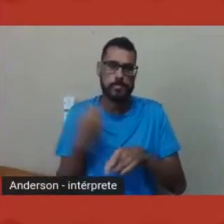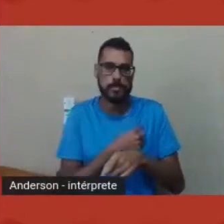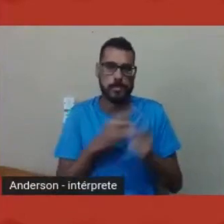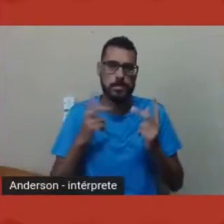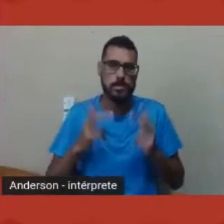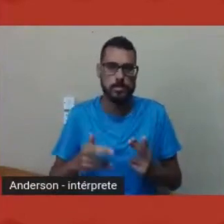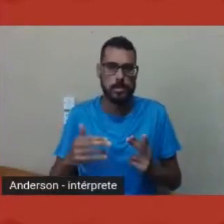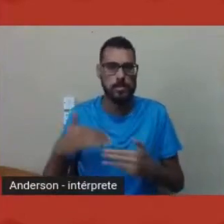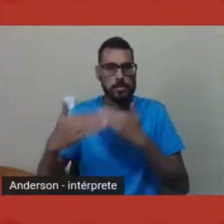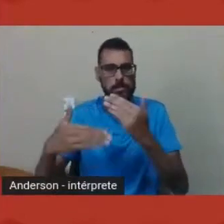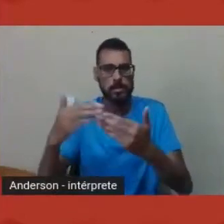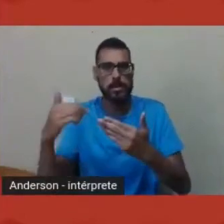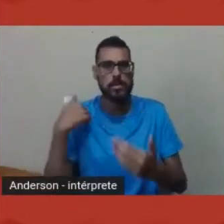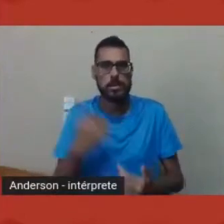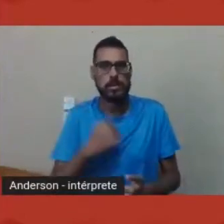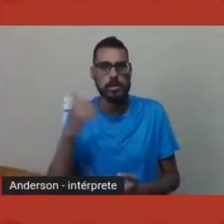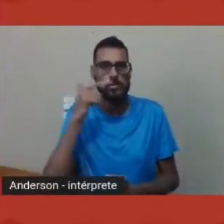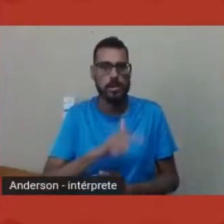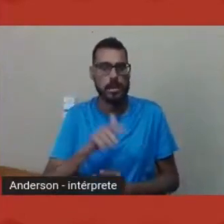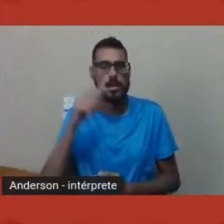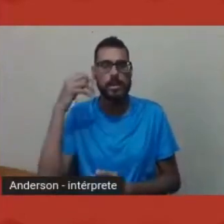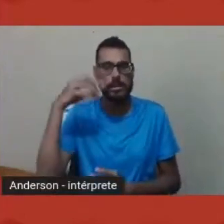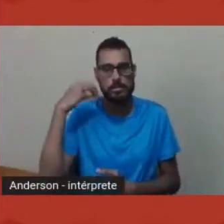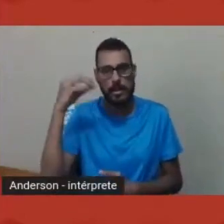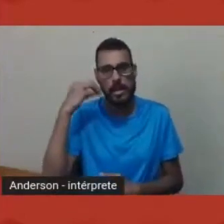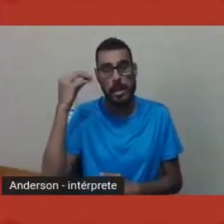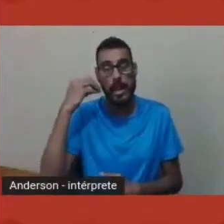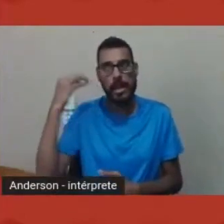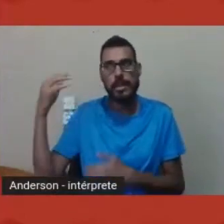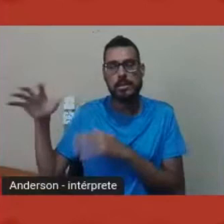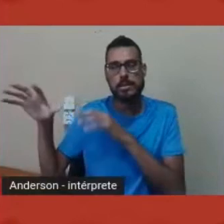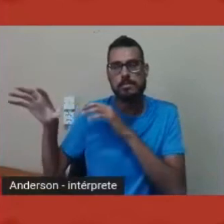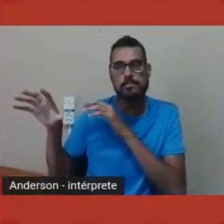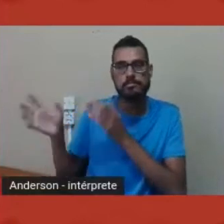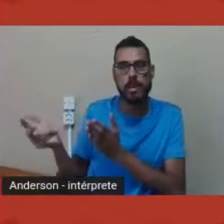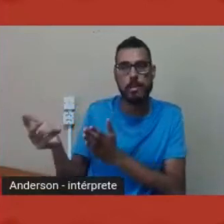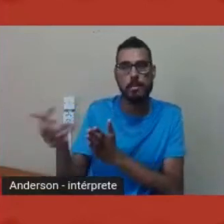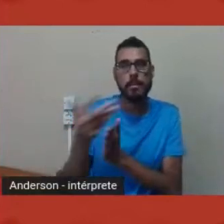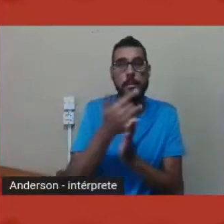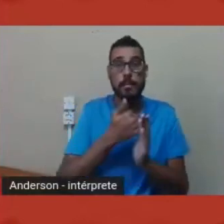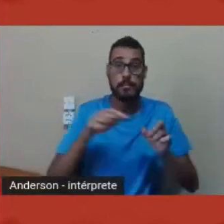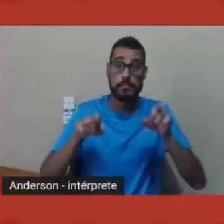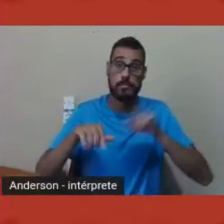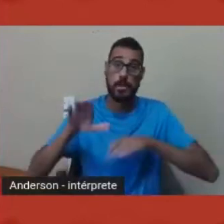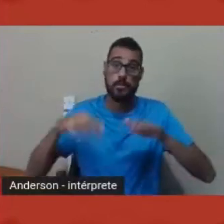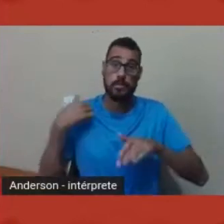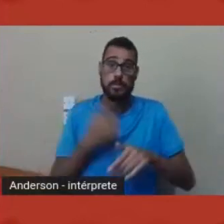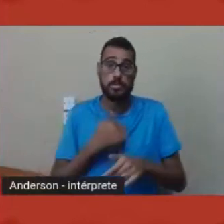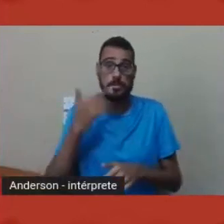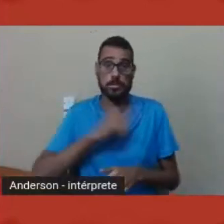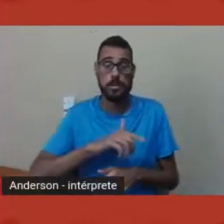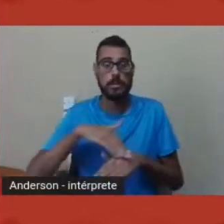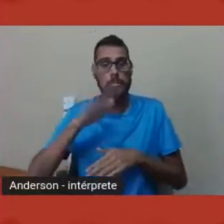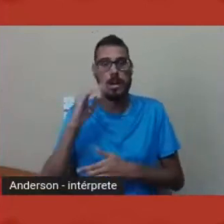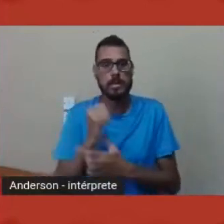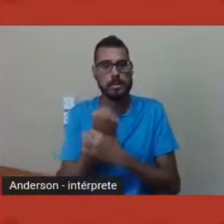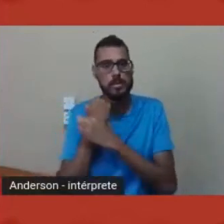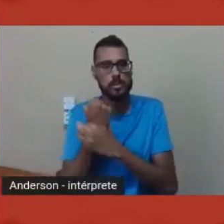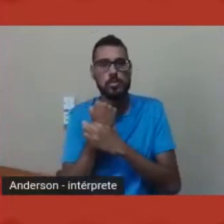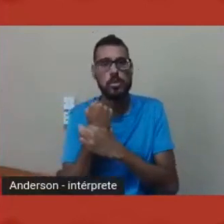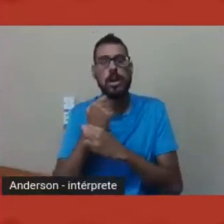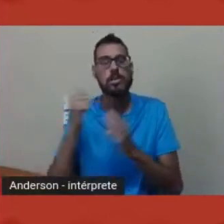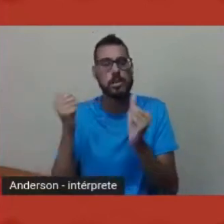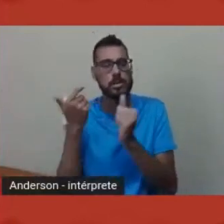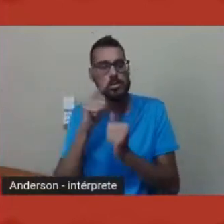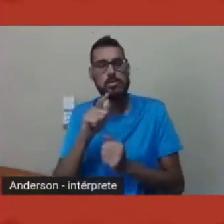trocando experiências e tal. E quem sabe a gente consegue um pouquinho mais de segurança para poder fazer isso com os nossos alunos e